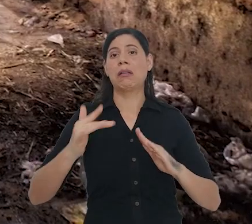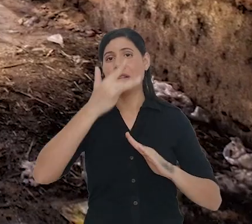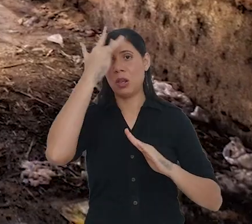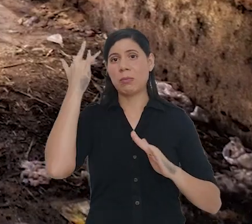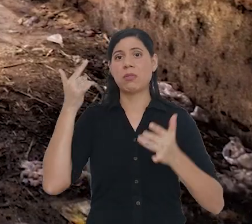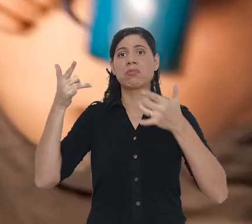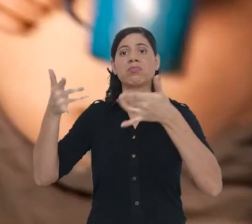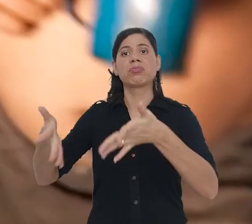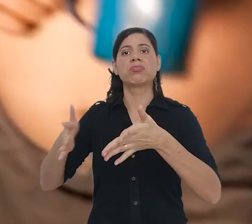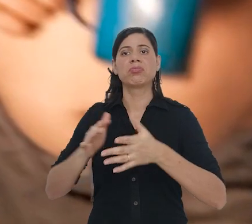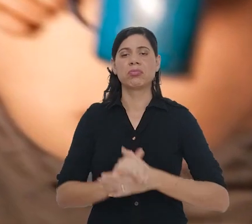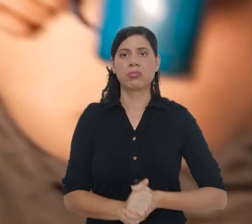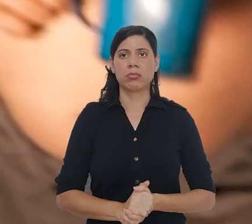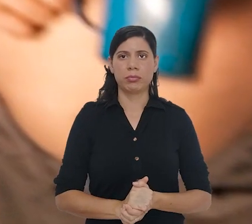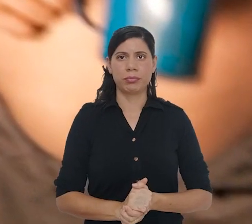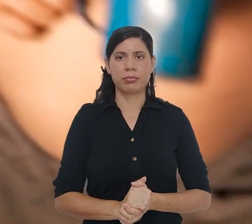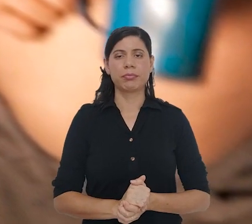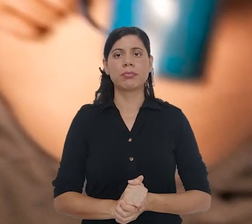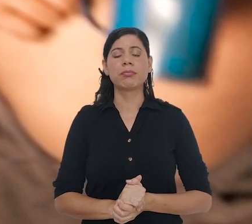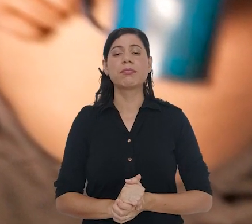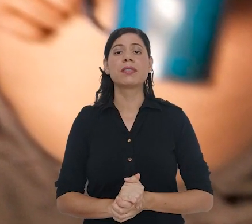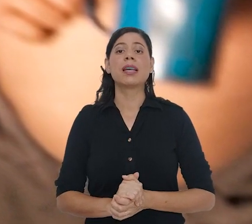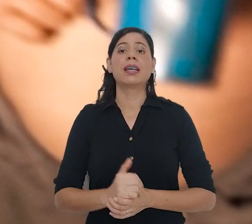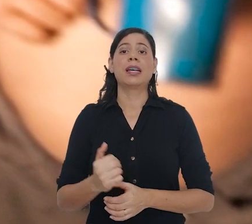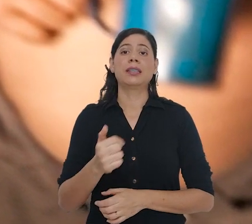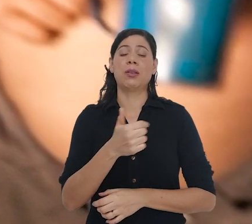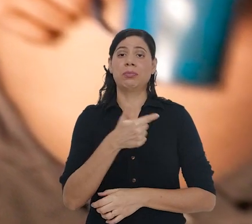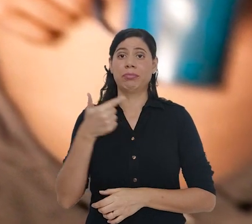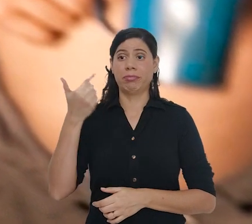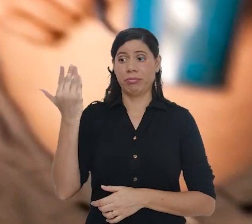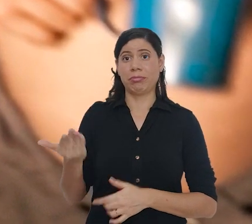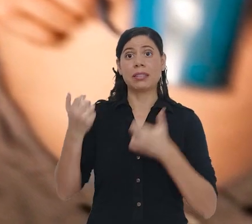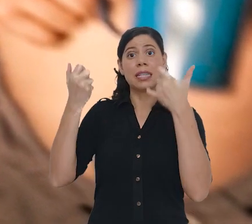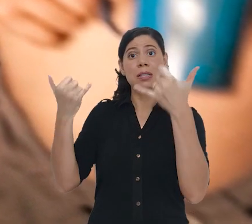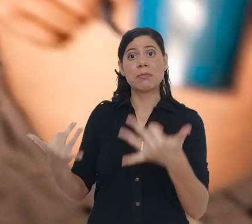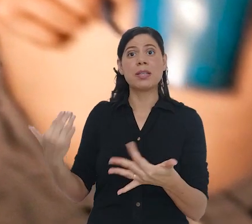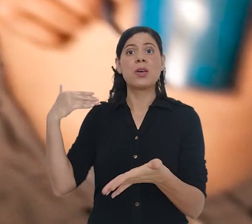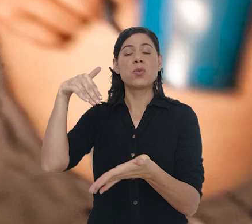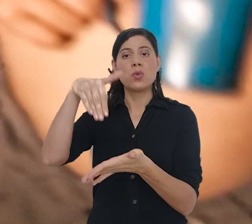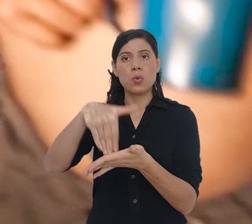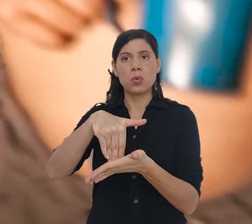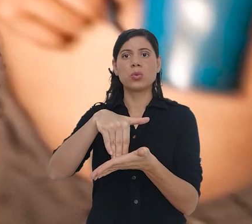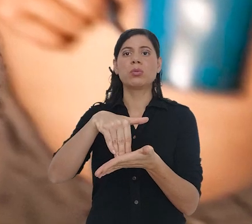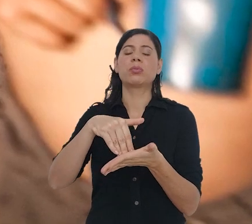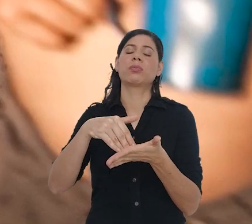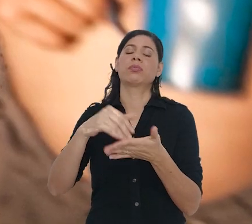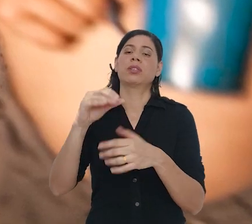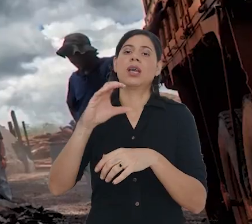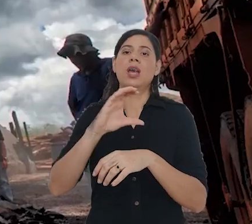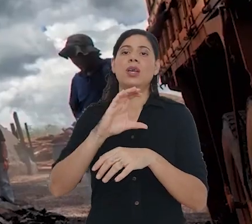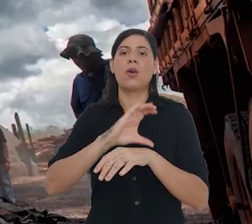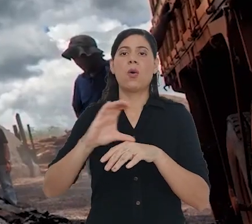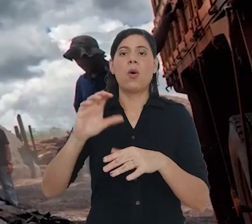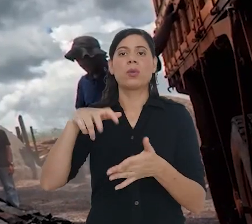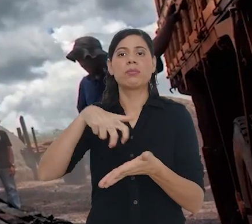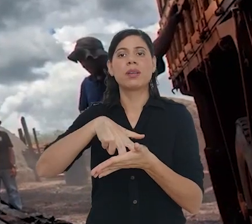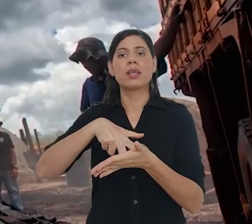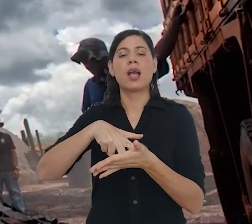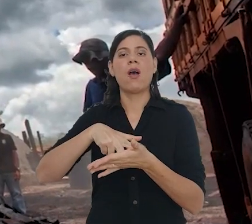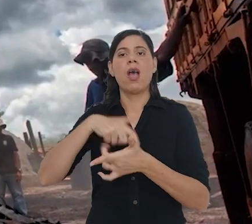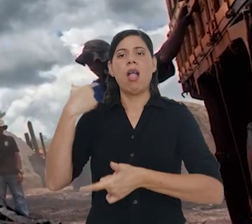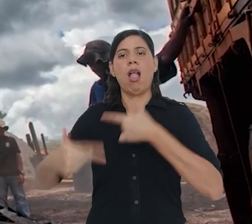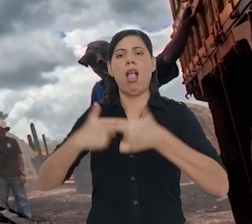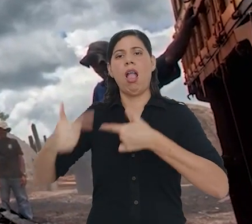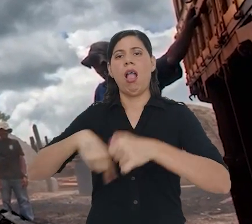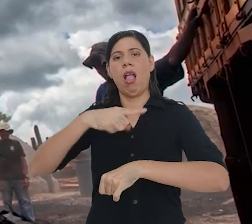são colocados. Italvar Medina explica ainda que a última situação prevista no Código Penal é a jornada